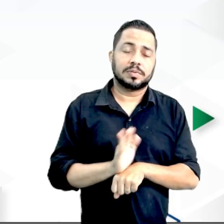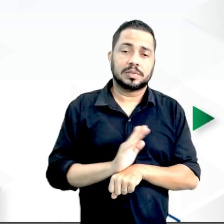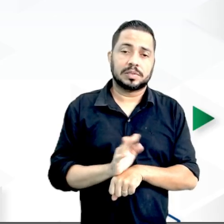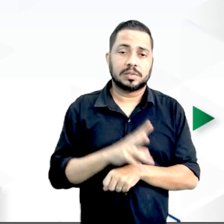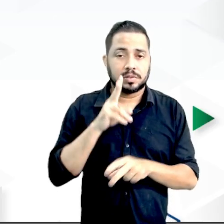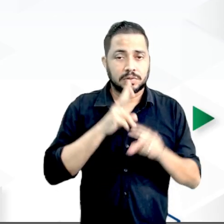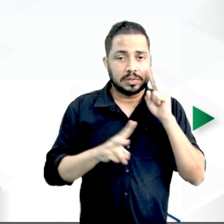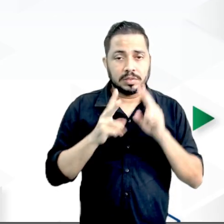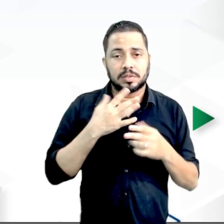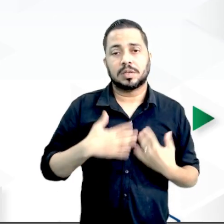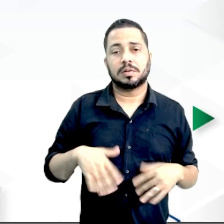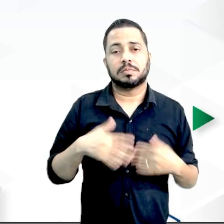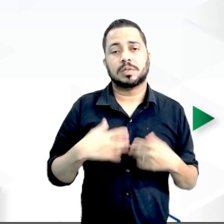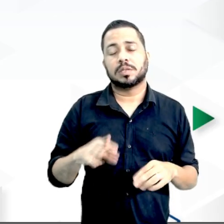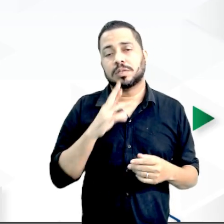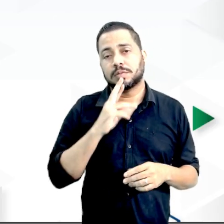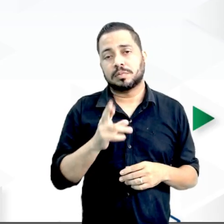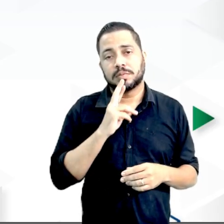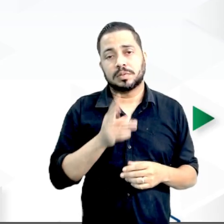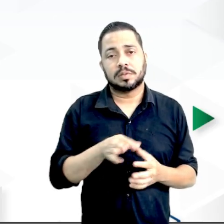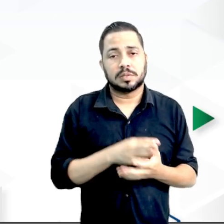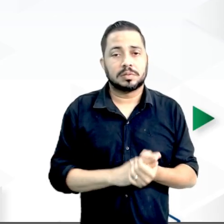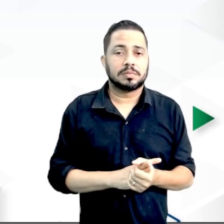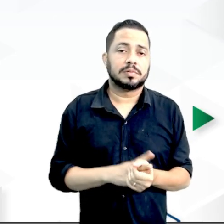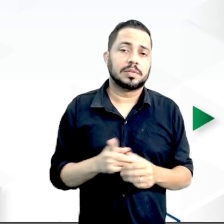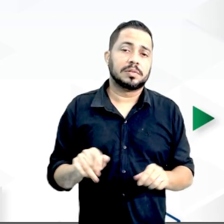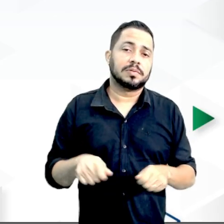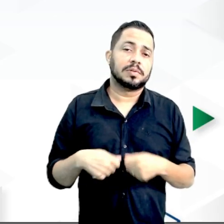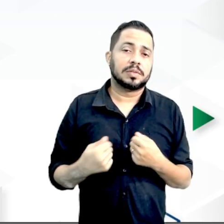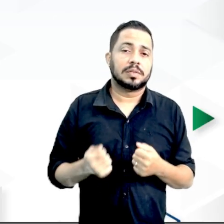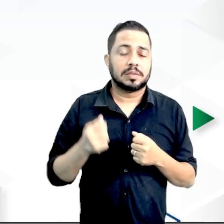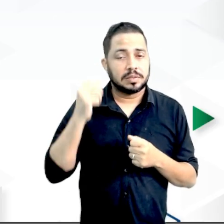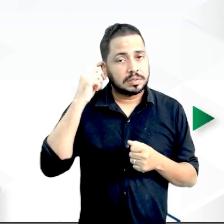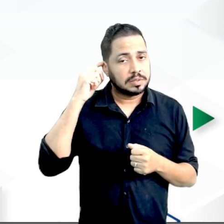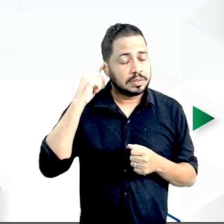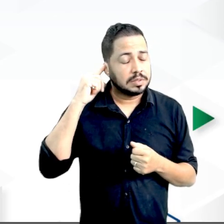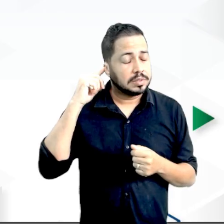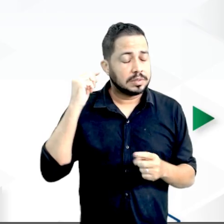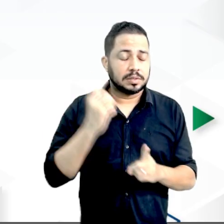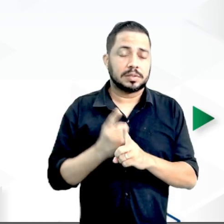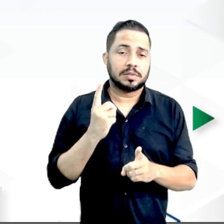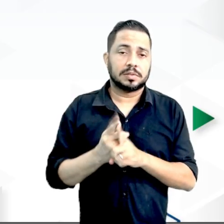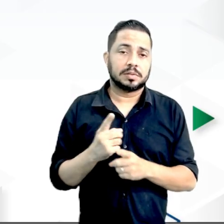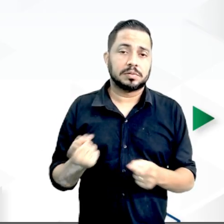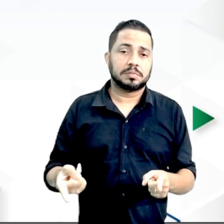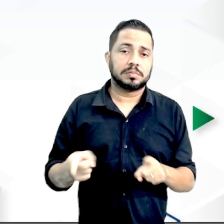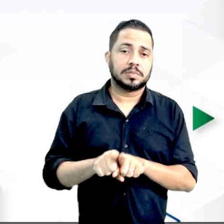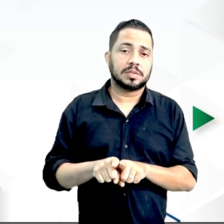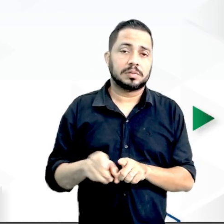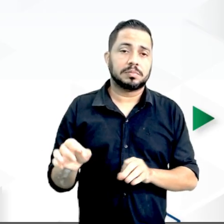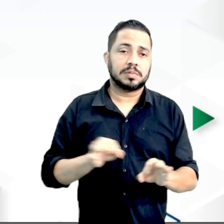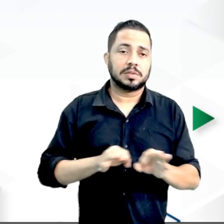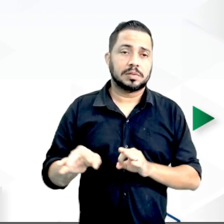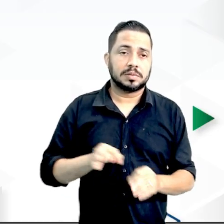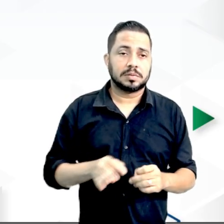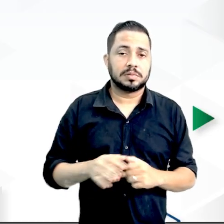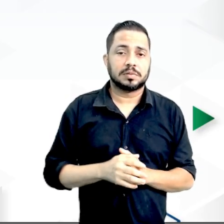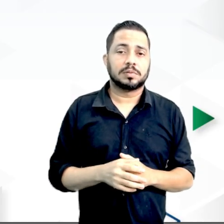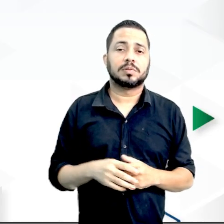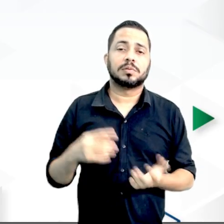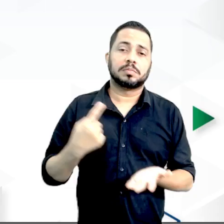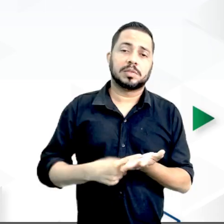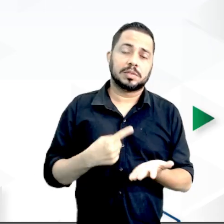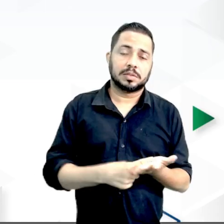uma olhada com calma e vai responder algumas questões para você fortalecer e identificar os pares ordenados no plano cartesiano.